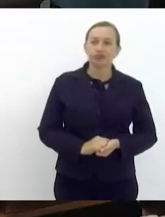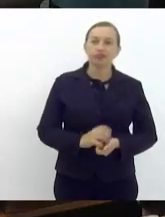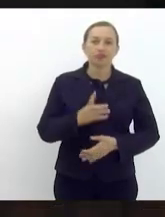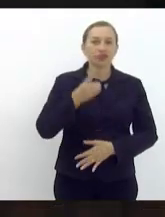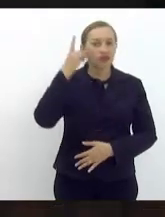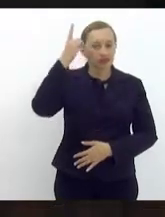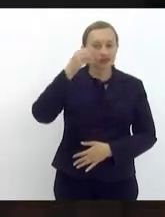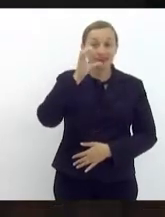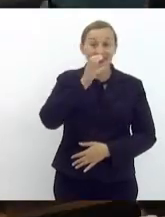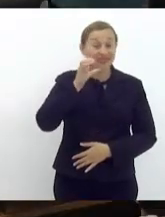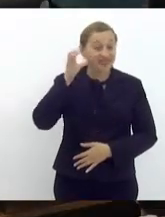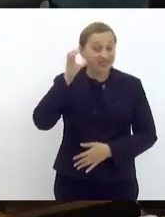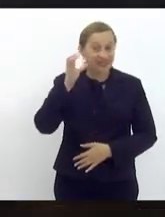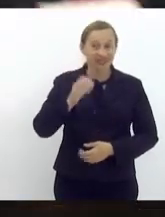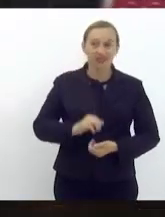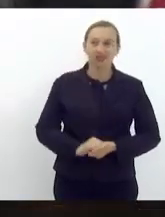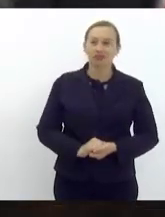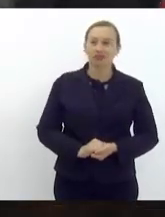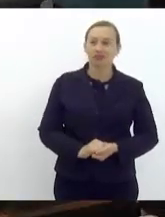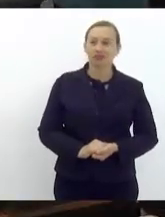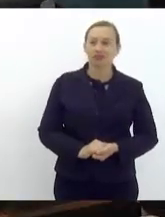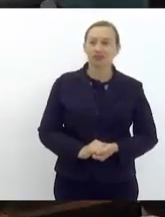Deputada Célia Jordão. Célia Jordão.